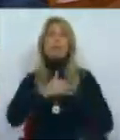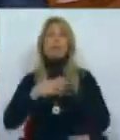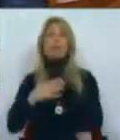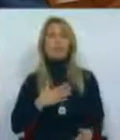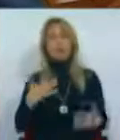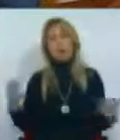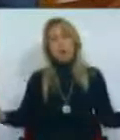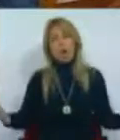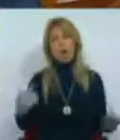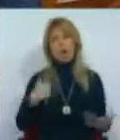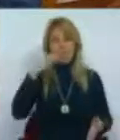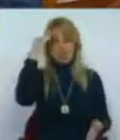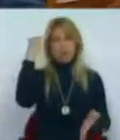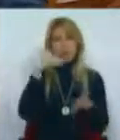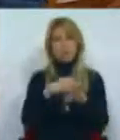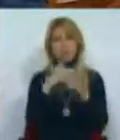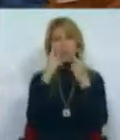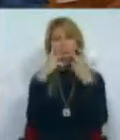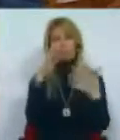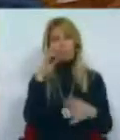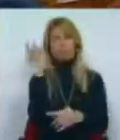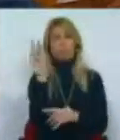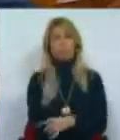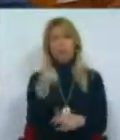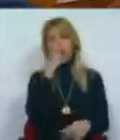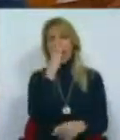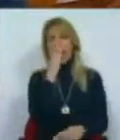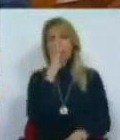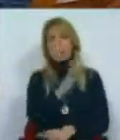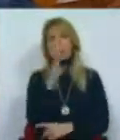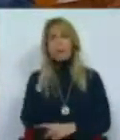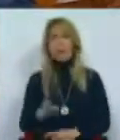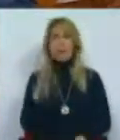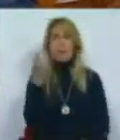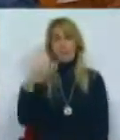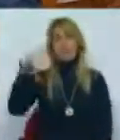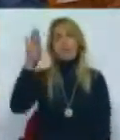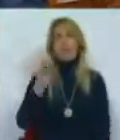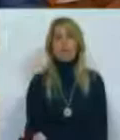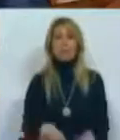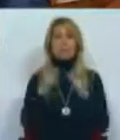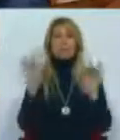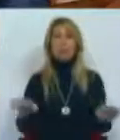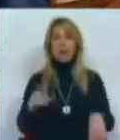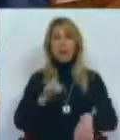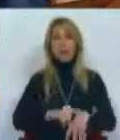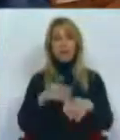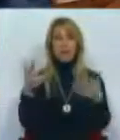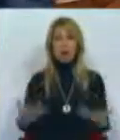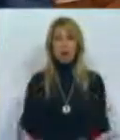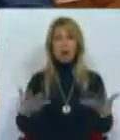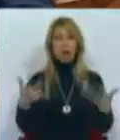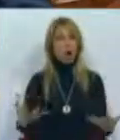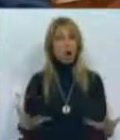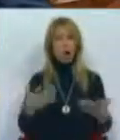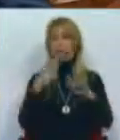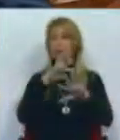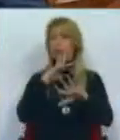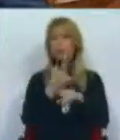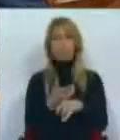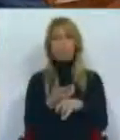está à vista o resultado dessa praxis socialista, como os tempos de hoje são definitivamente outros. Quando